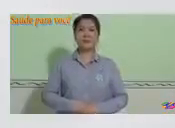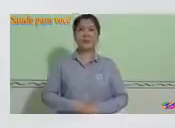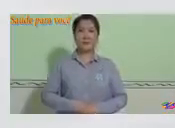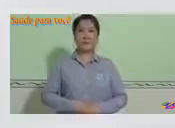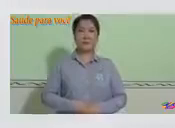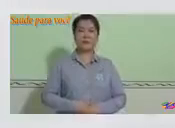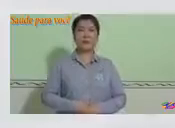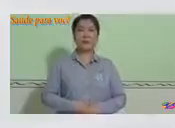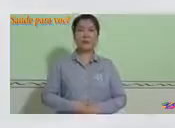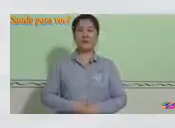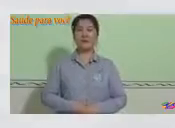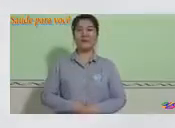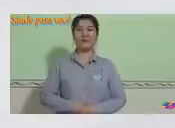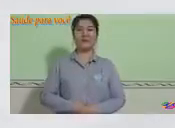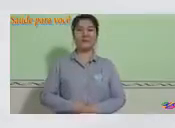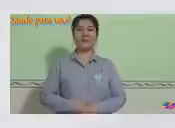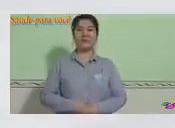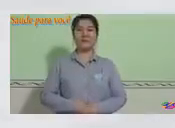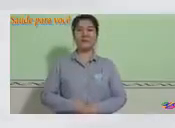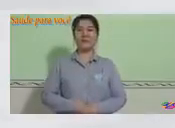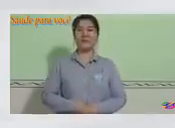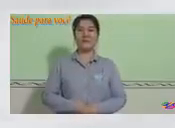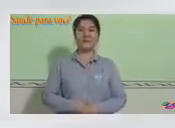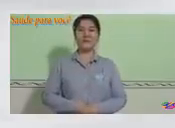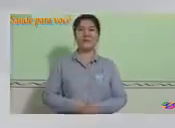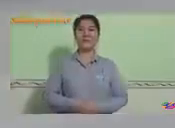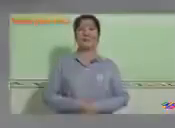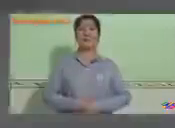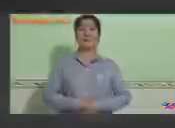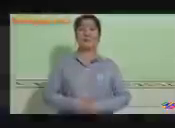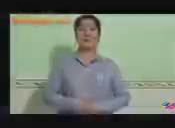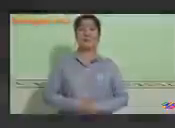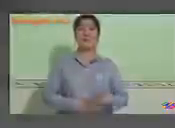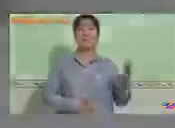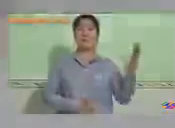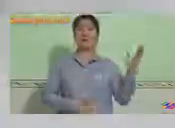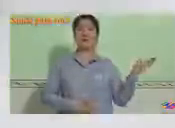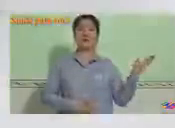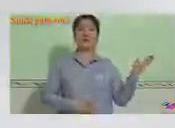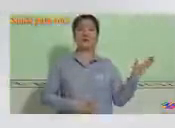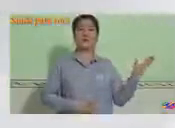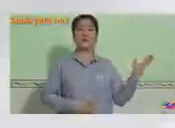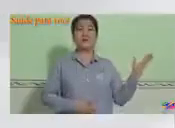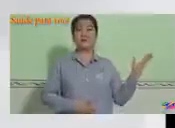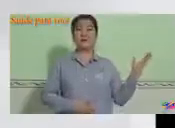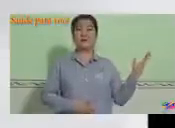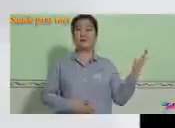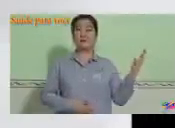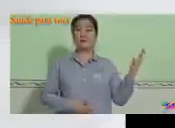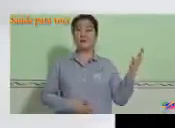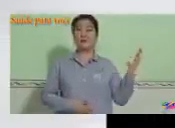Suplementos nutricionais proteicos como a whey protein, vírgula, BCAA, vírgula, creatina FM, vírgula, para quem pratica